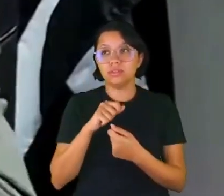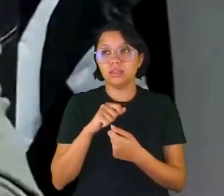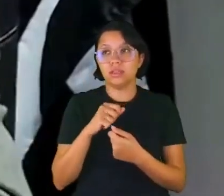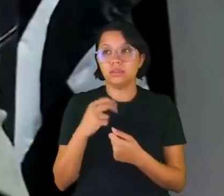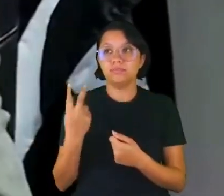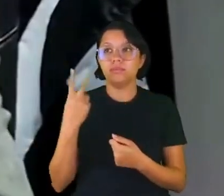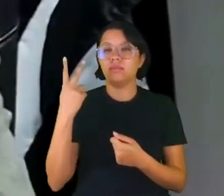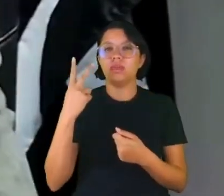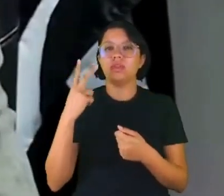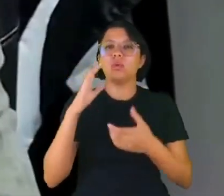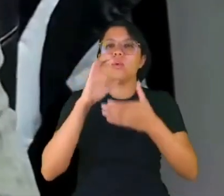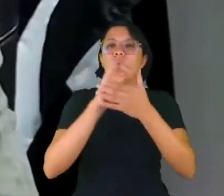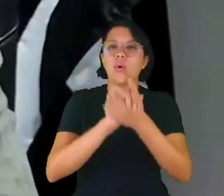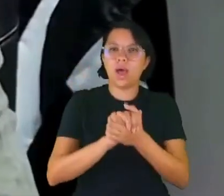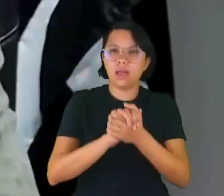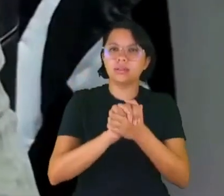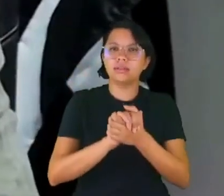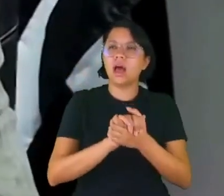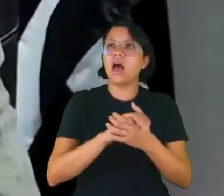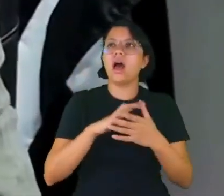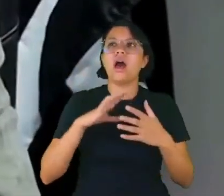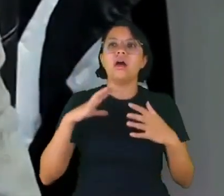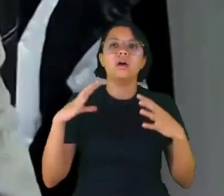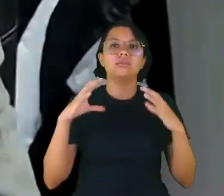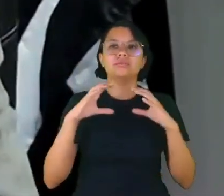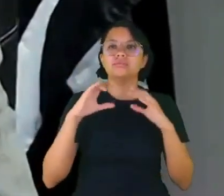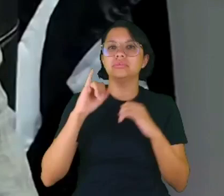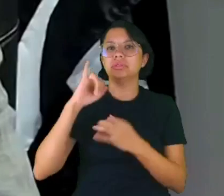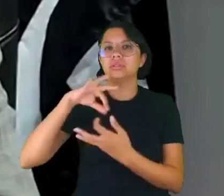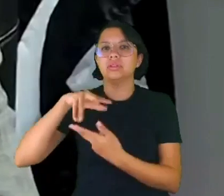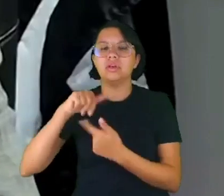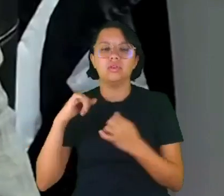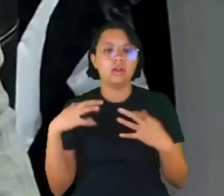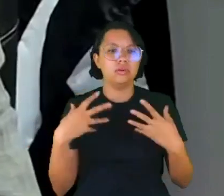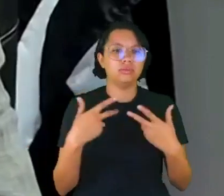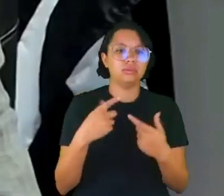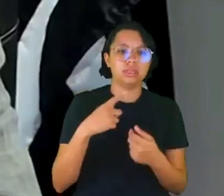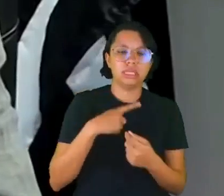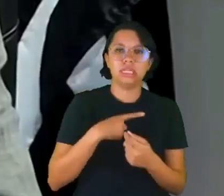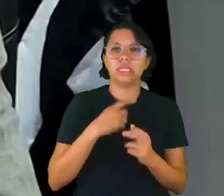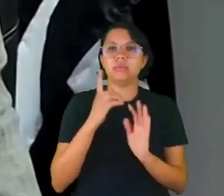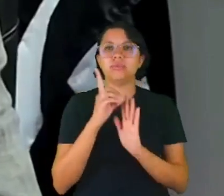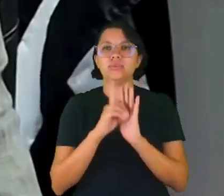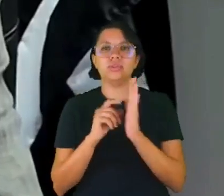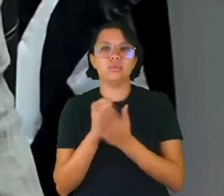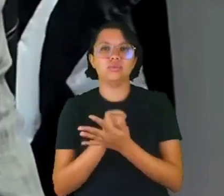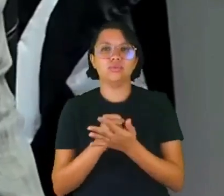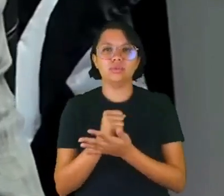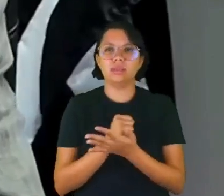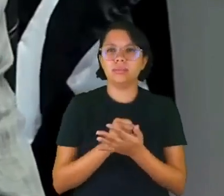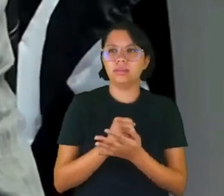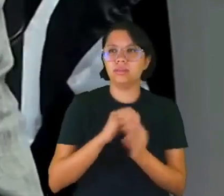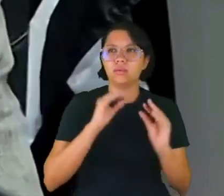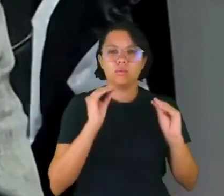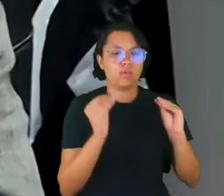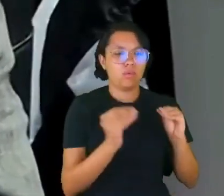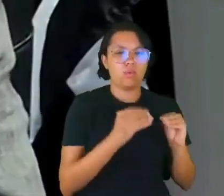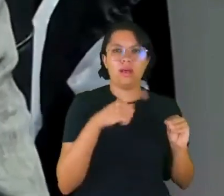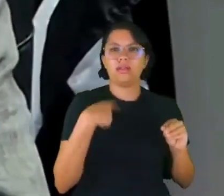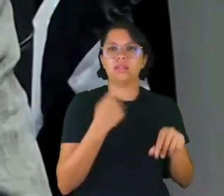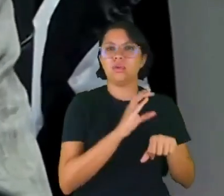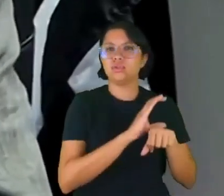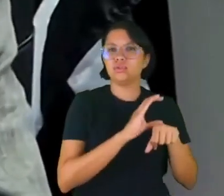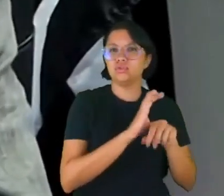os tratados internacionais, tudo aquilo que nós temos como direitos fundamentais encartados nas nossas